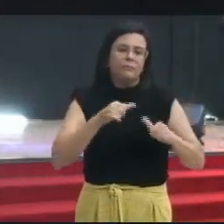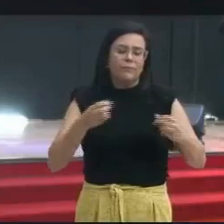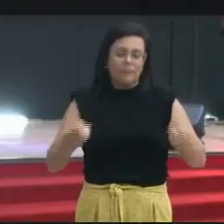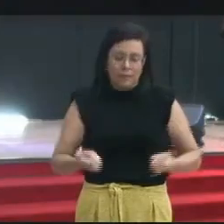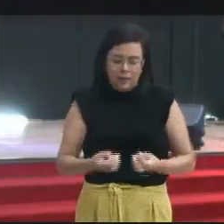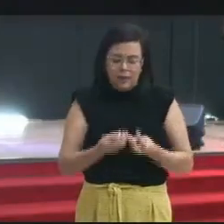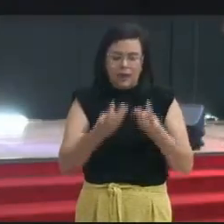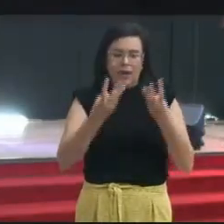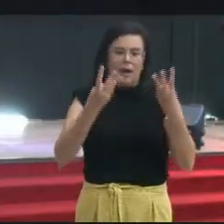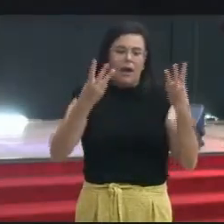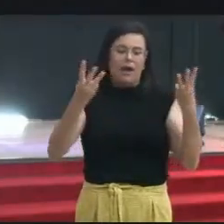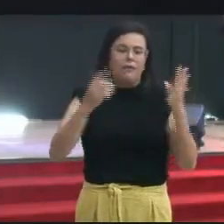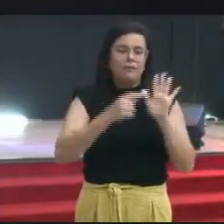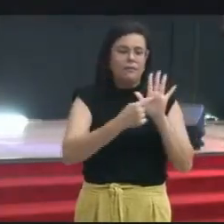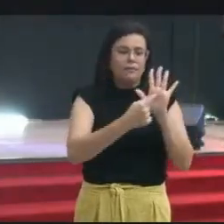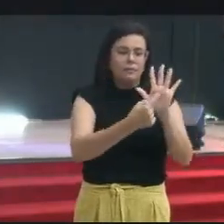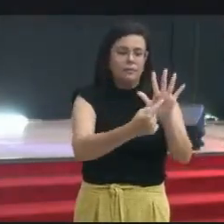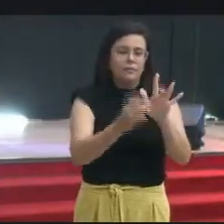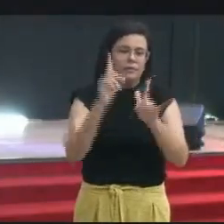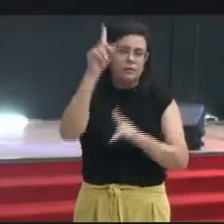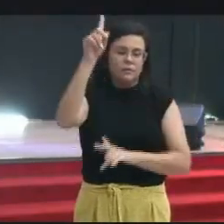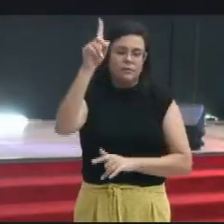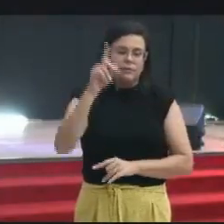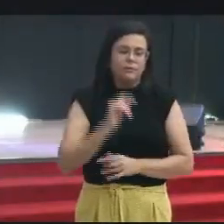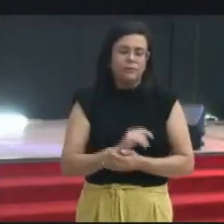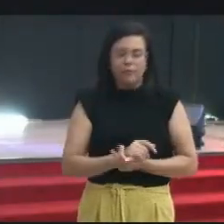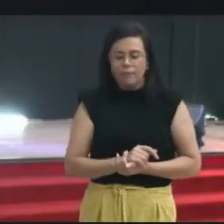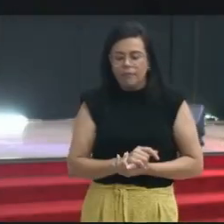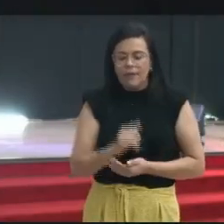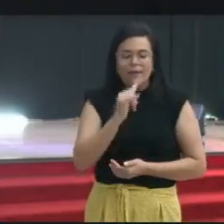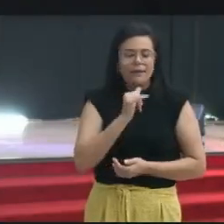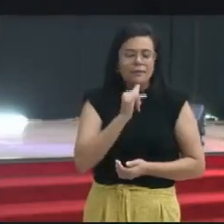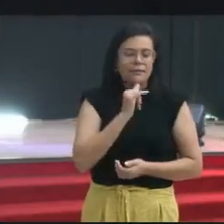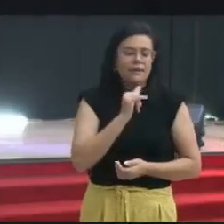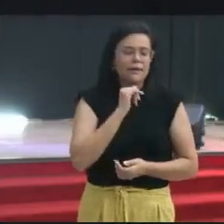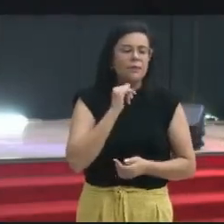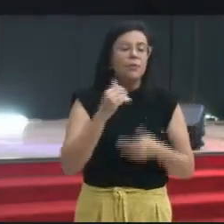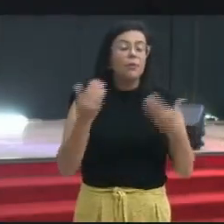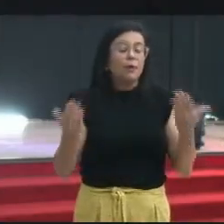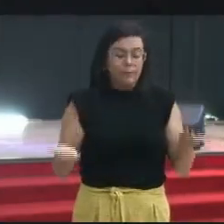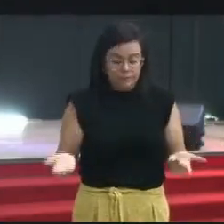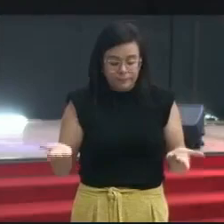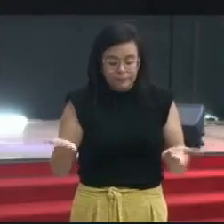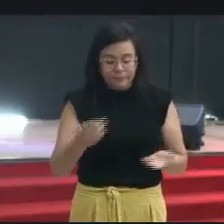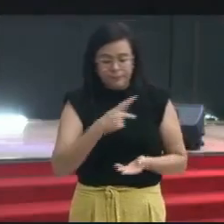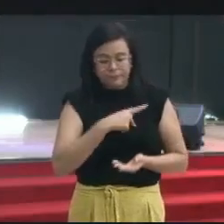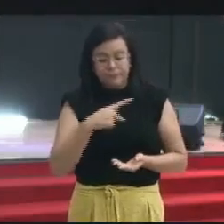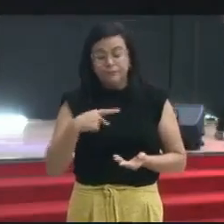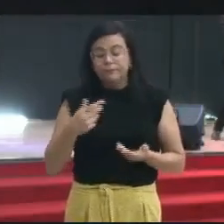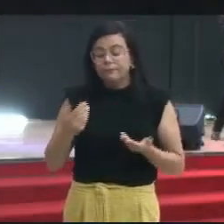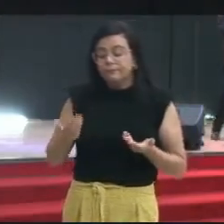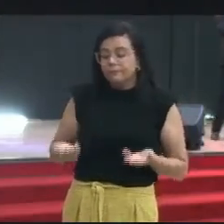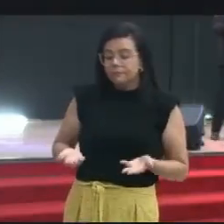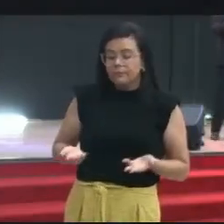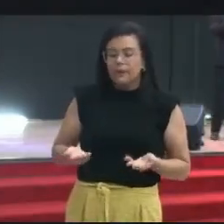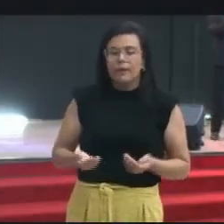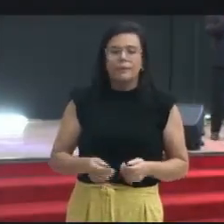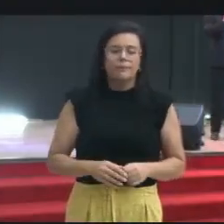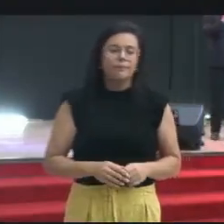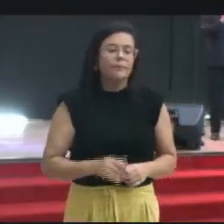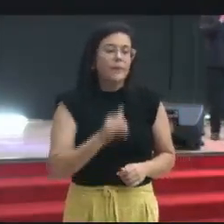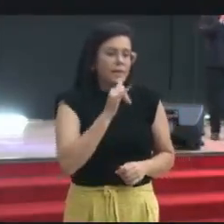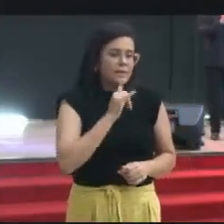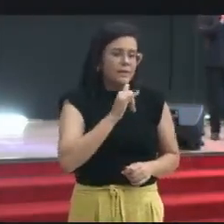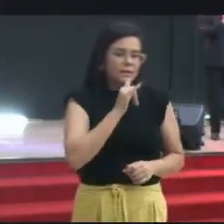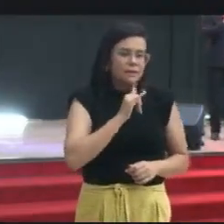presença manifesta de Deus. Qual é o exemplo disso, pastor? O exemplo disso é o homem do cântaro.